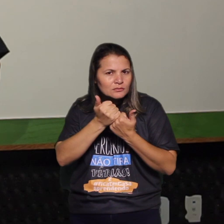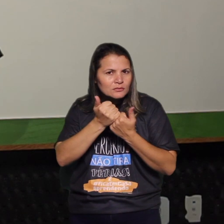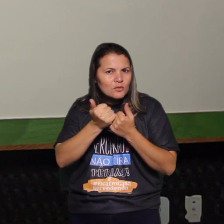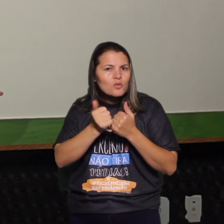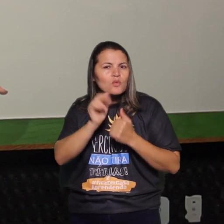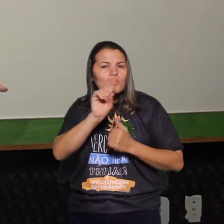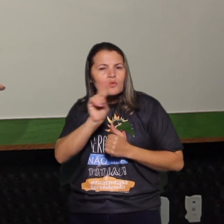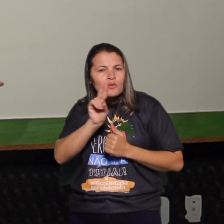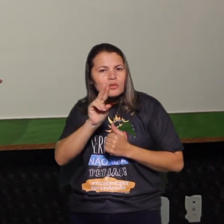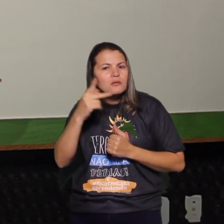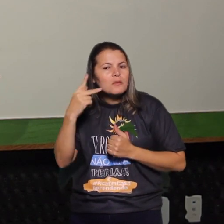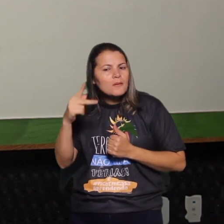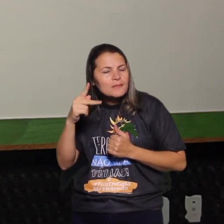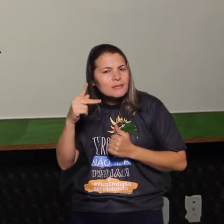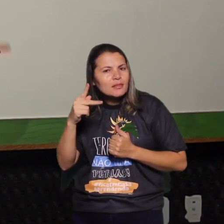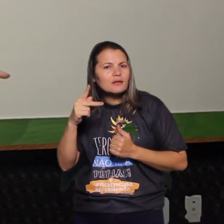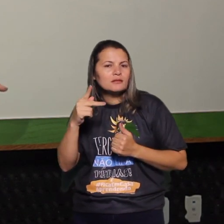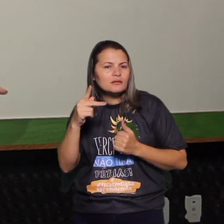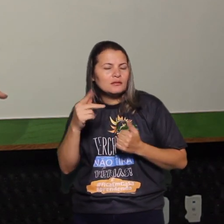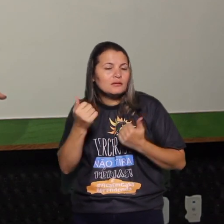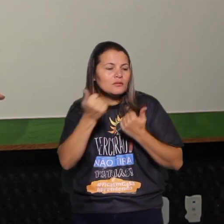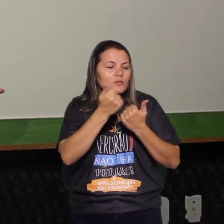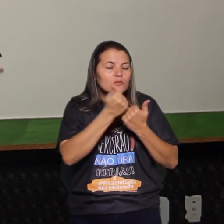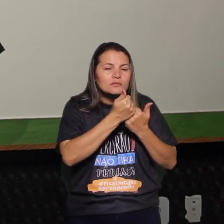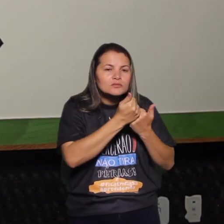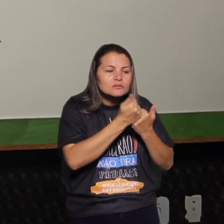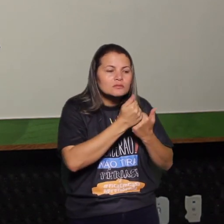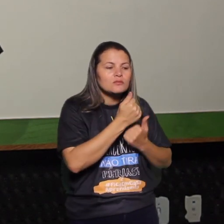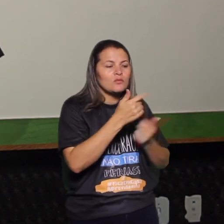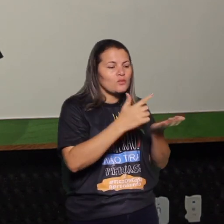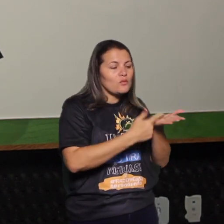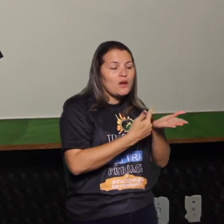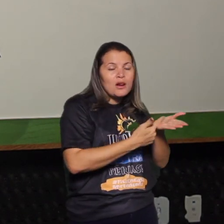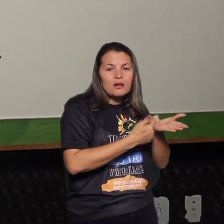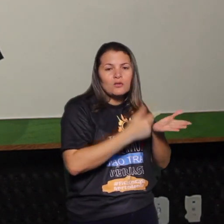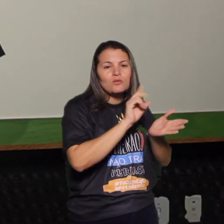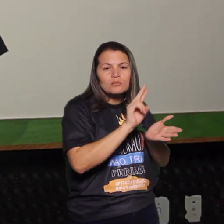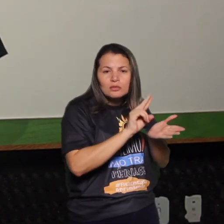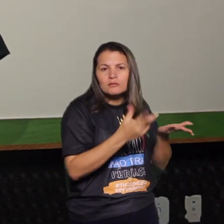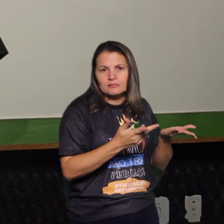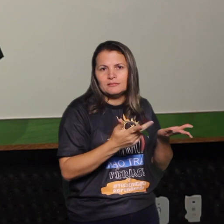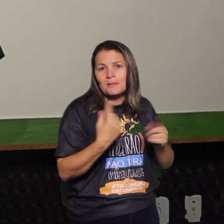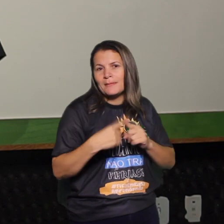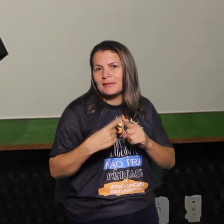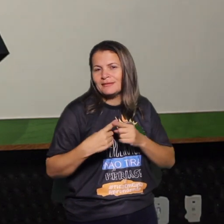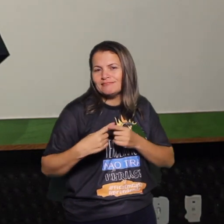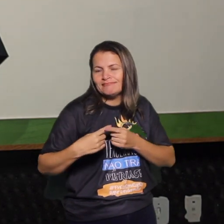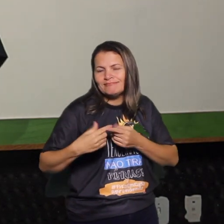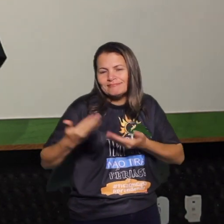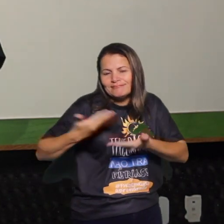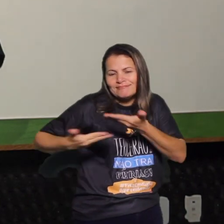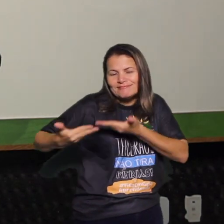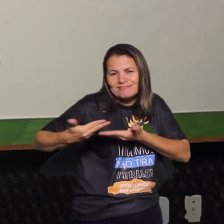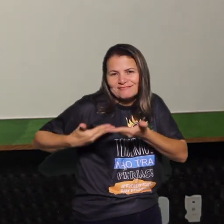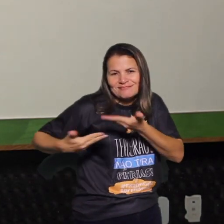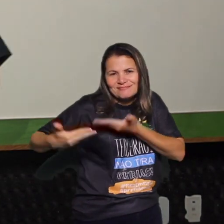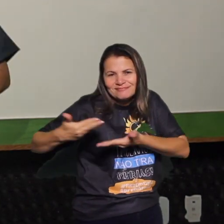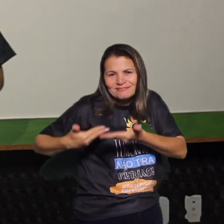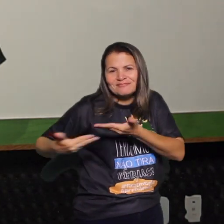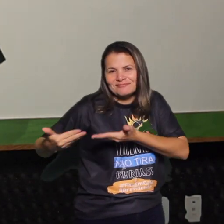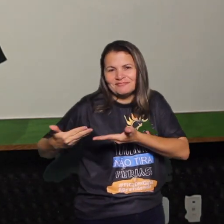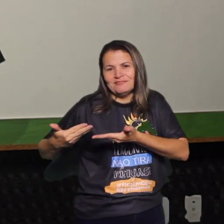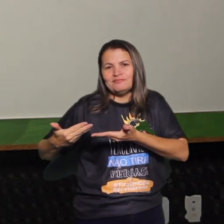eu substituo o nome pela obra. Por quê? Porque eu sou íntima, eu tenho relação